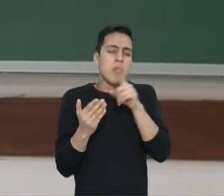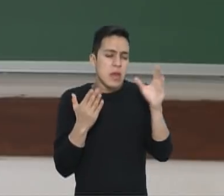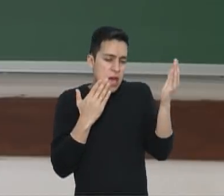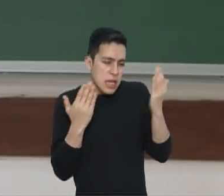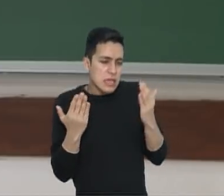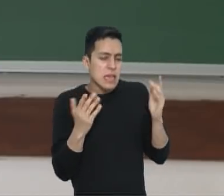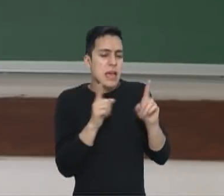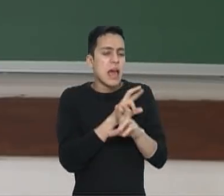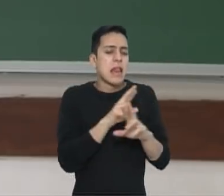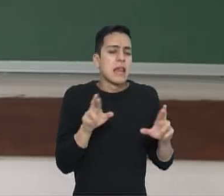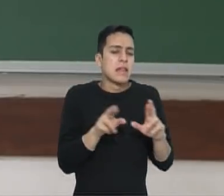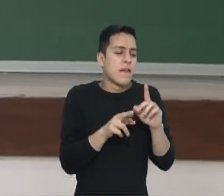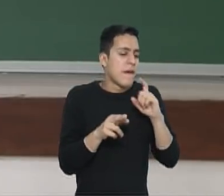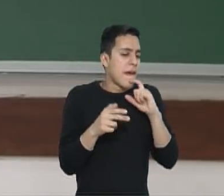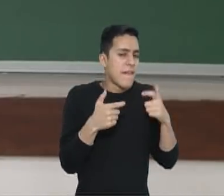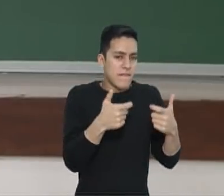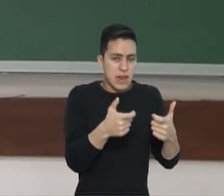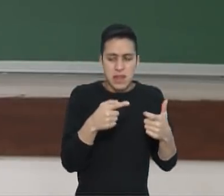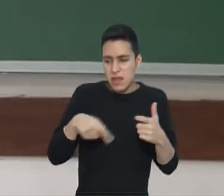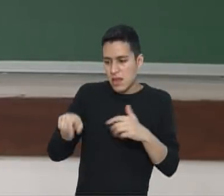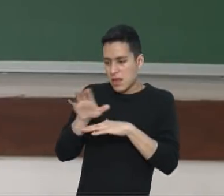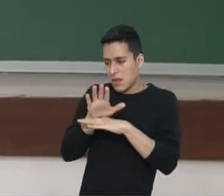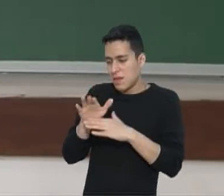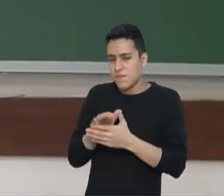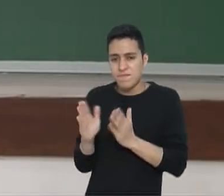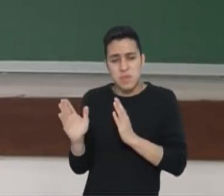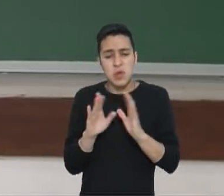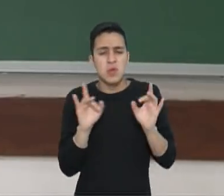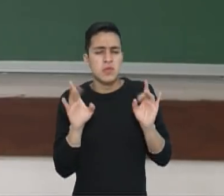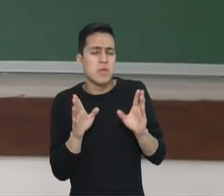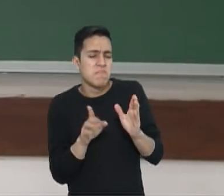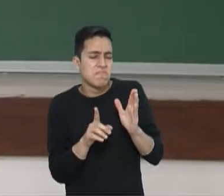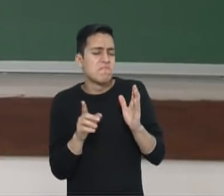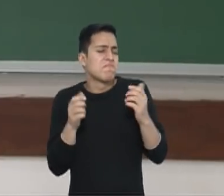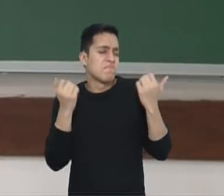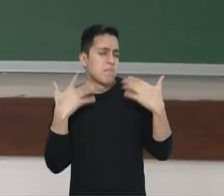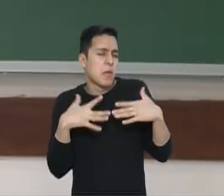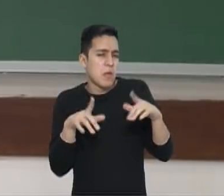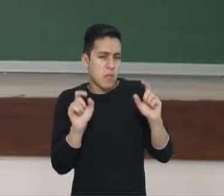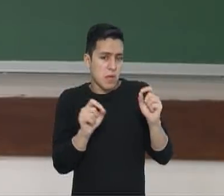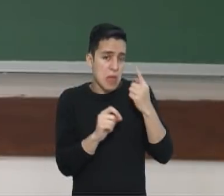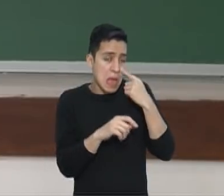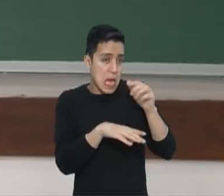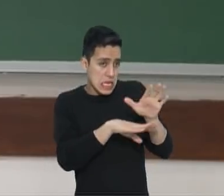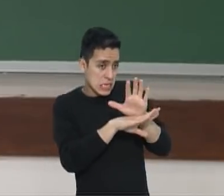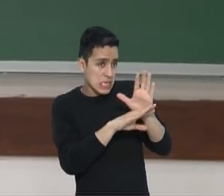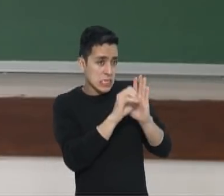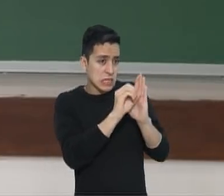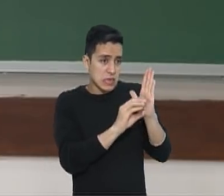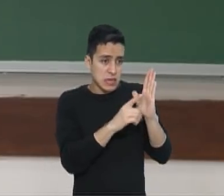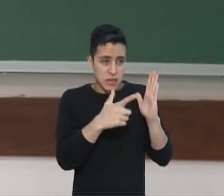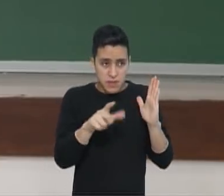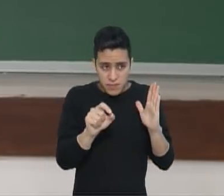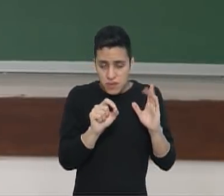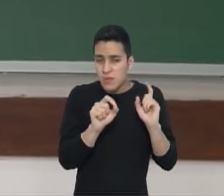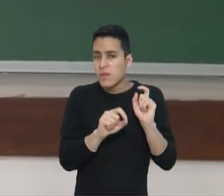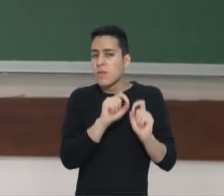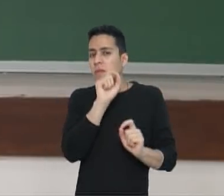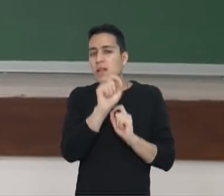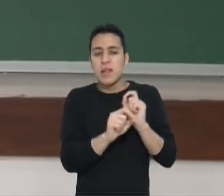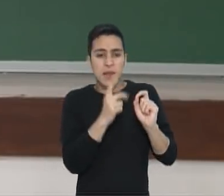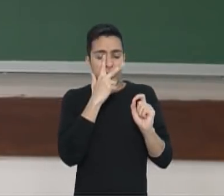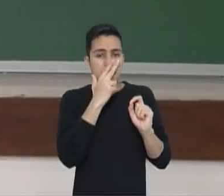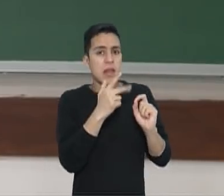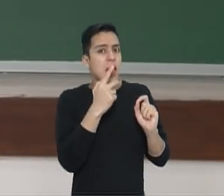relação da Guerra Fria com o cinema. O professor vai levantar só a seguinte questão. O cinema, no século XX, desponta como uma fonte